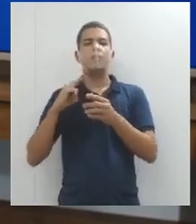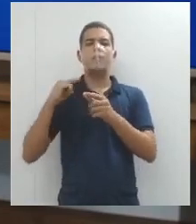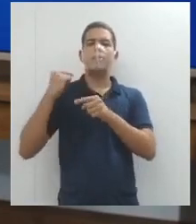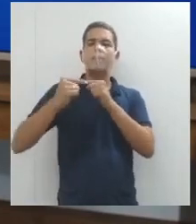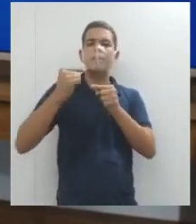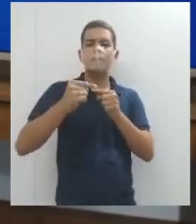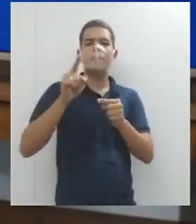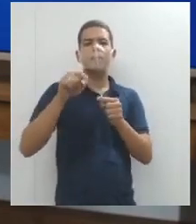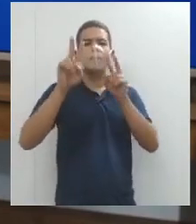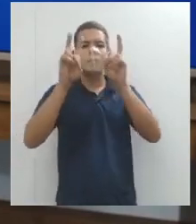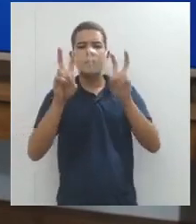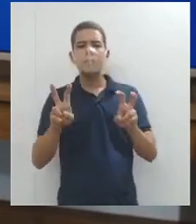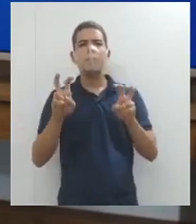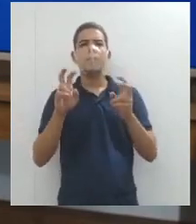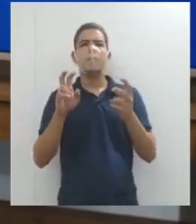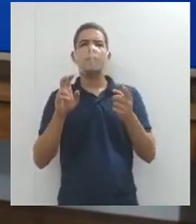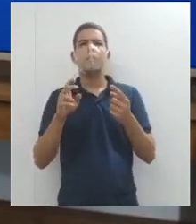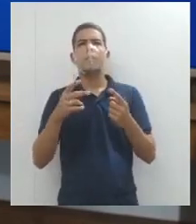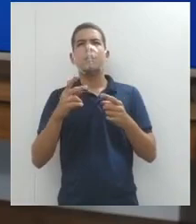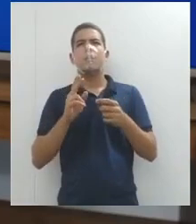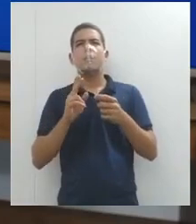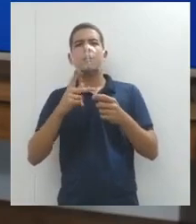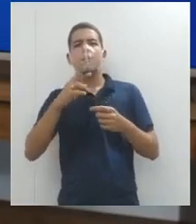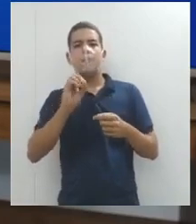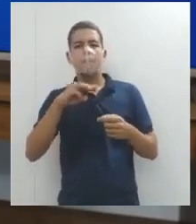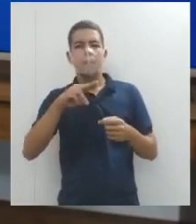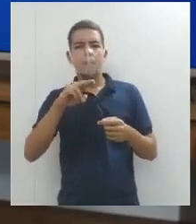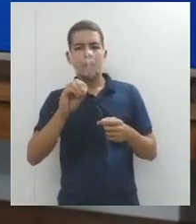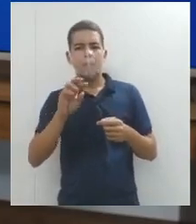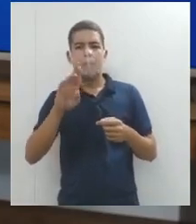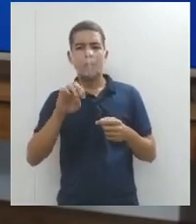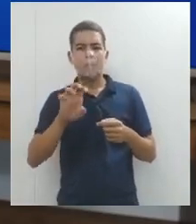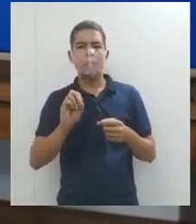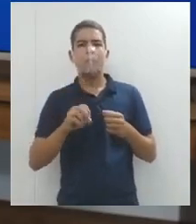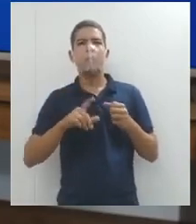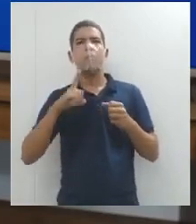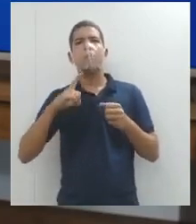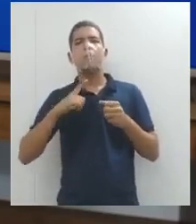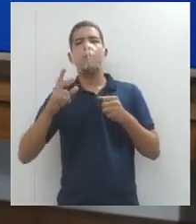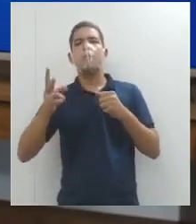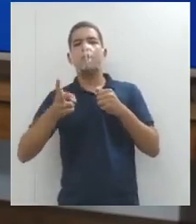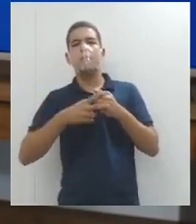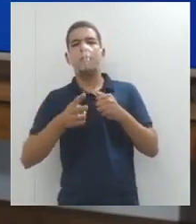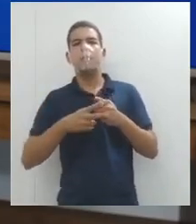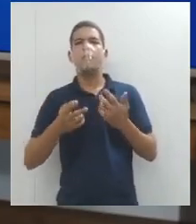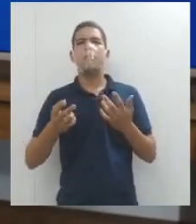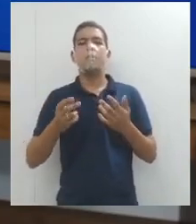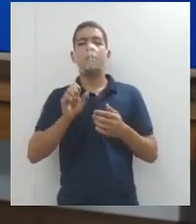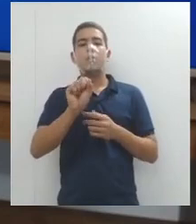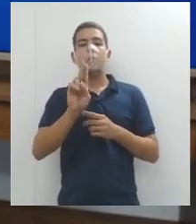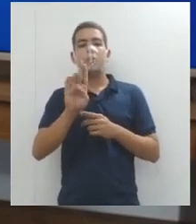com assuntos relacionados a pronomes, por exemplo, a verbo, né? Substantivo